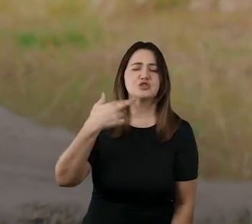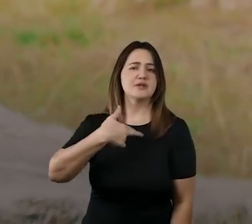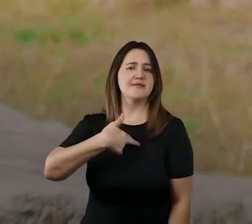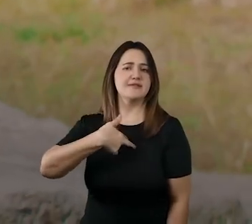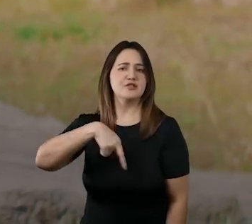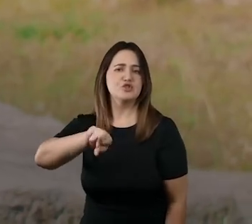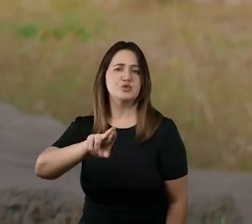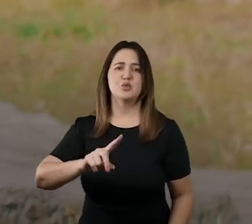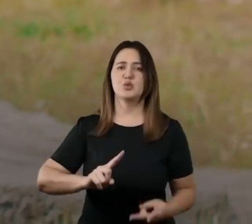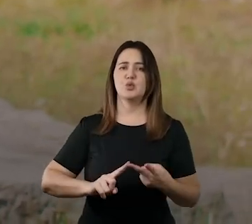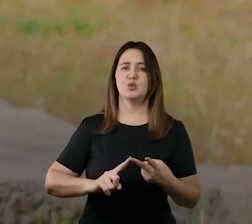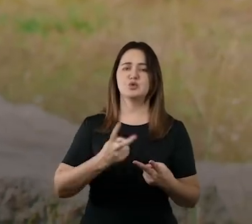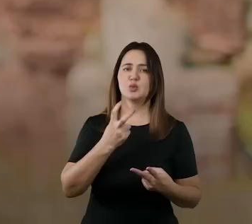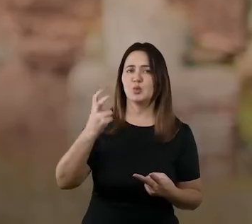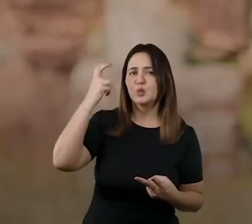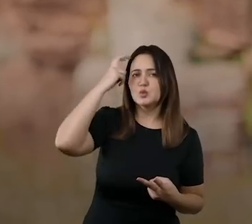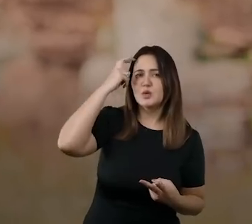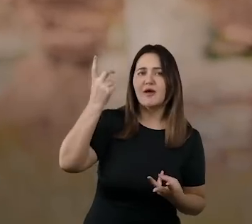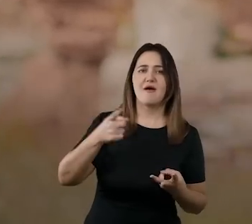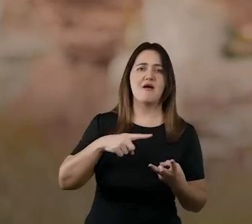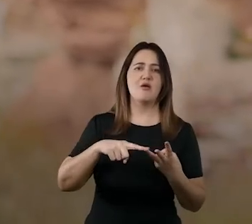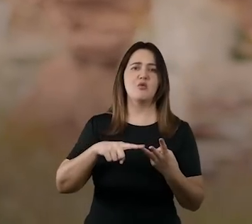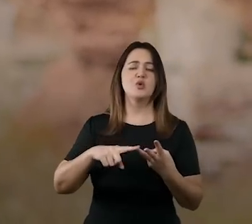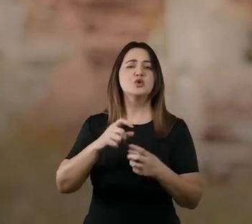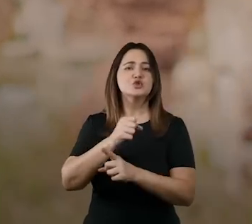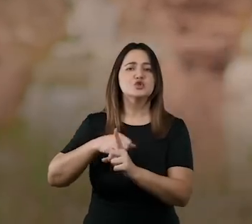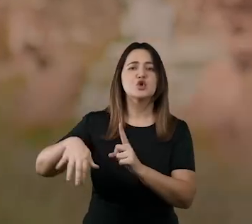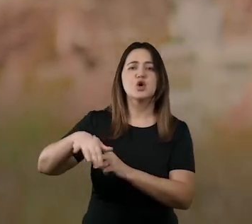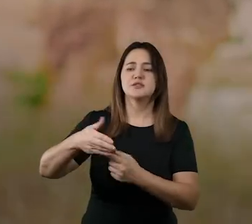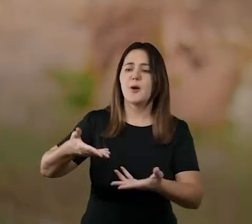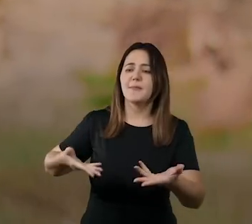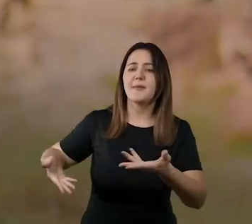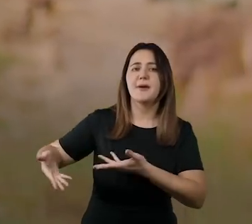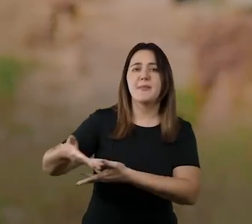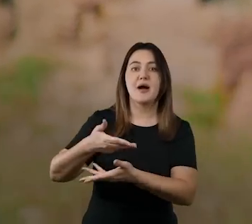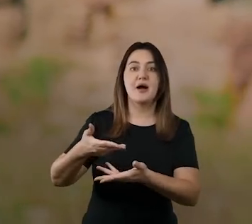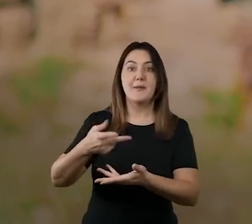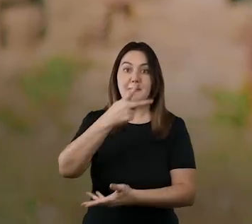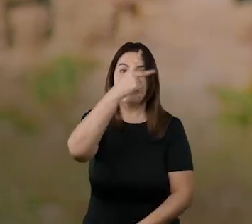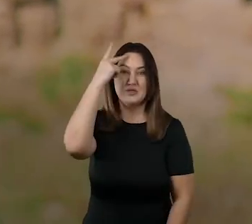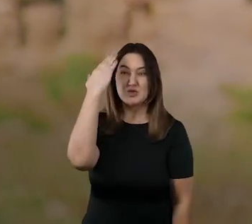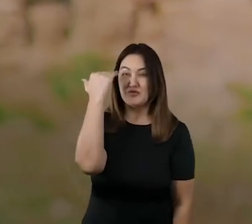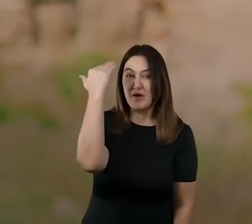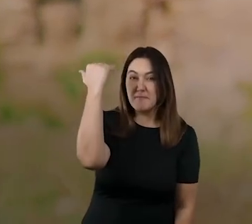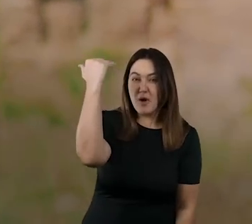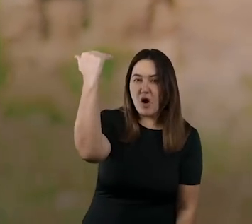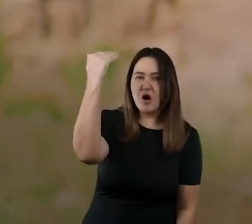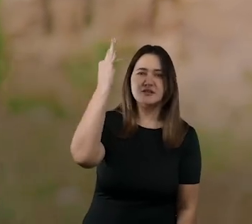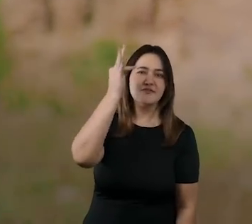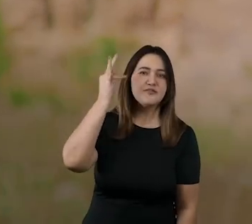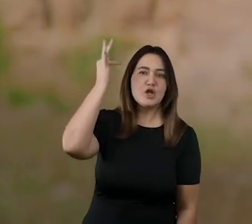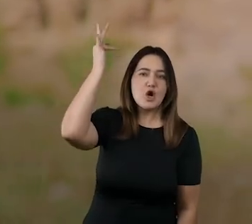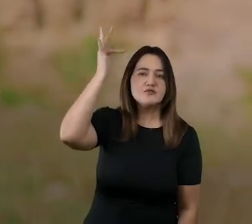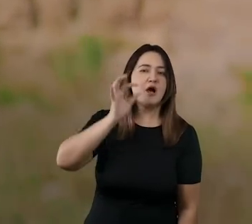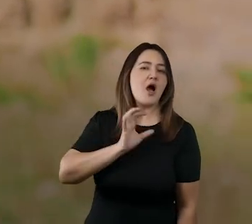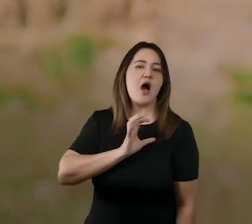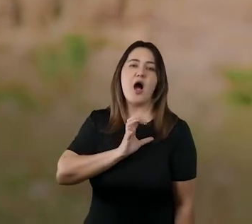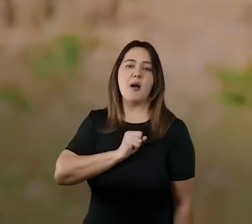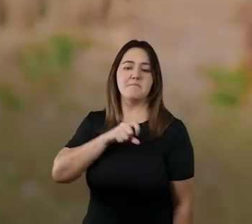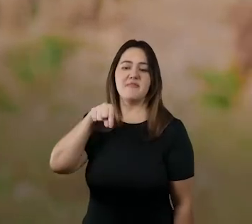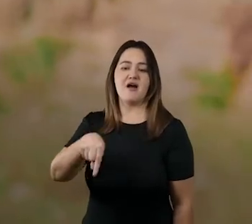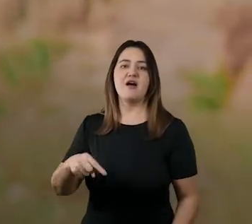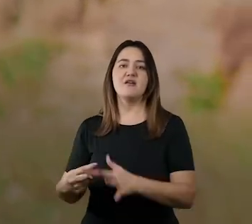ponto de vista cultural, social. Os grandes filósofos da Grécia amavam esse lugar para angariar